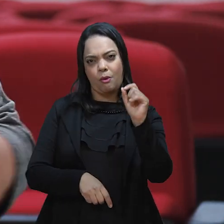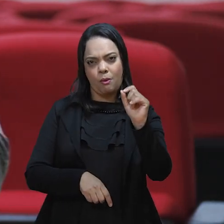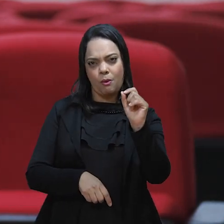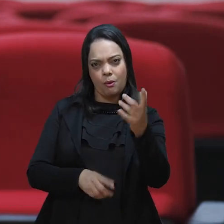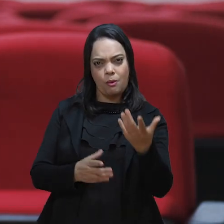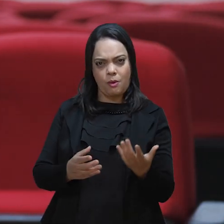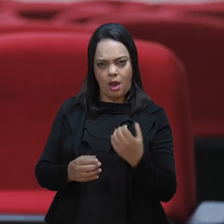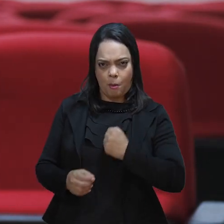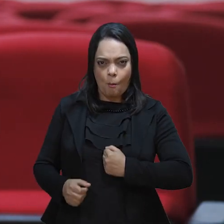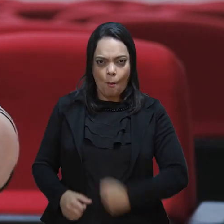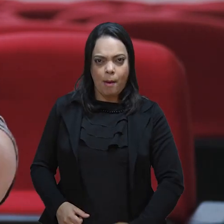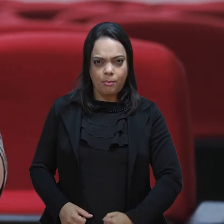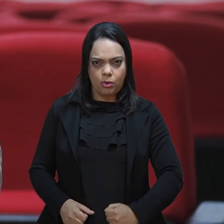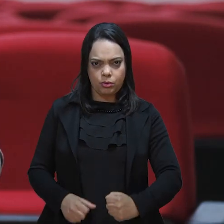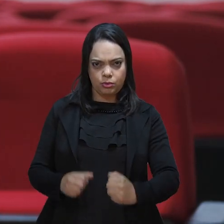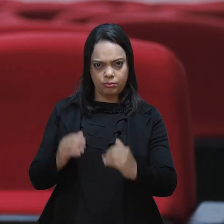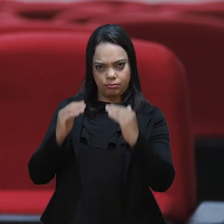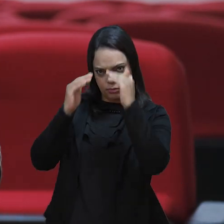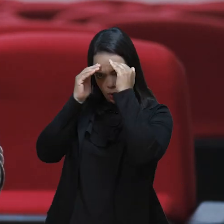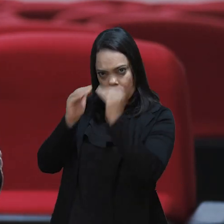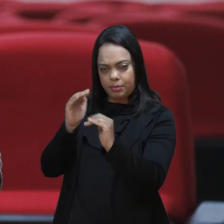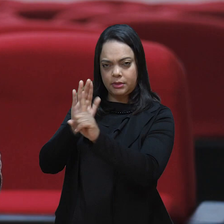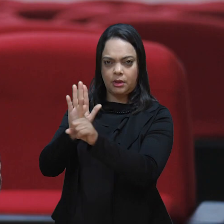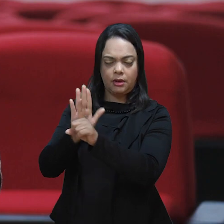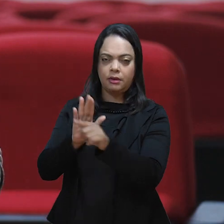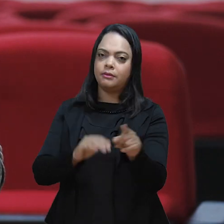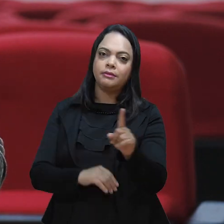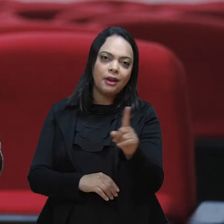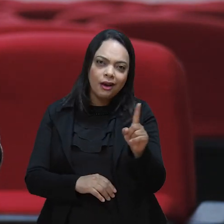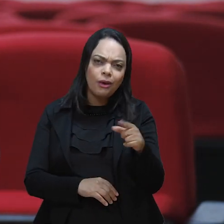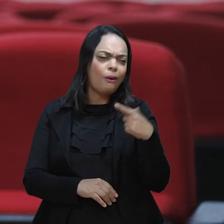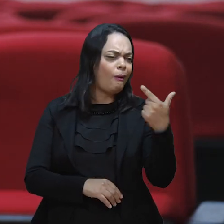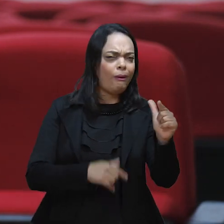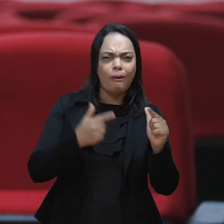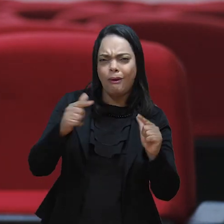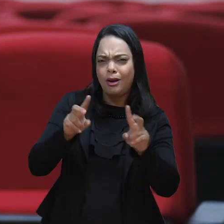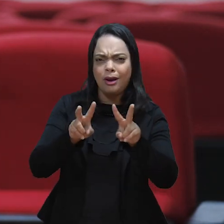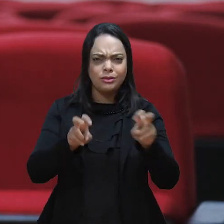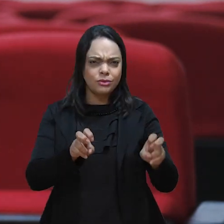legal. Surgem outras questões aqui. A violência sexual, por exemplo, contra